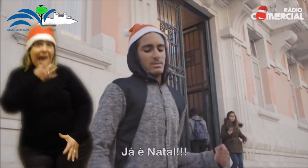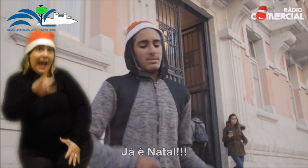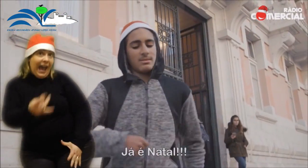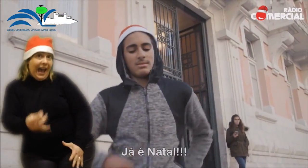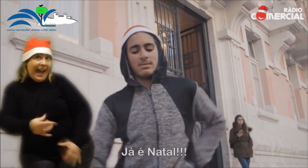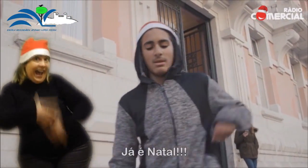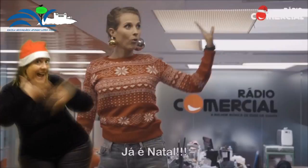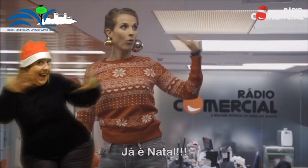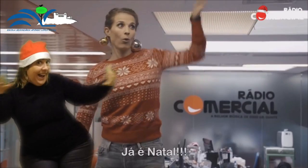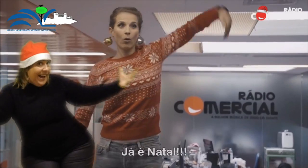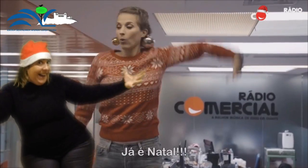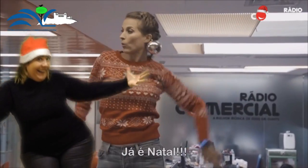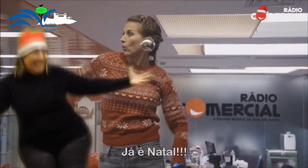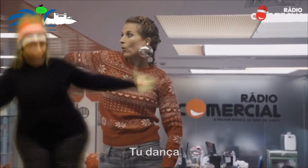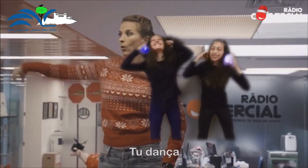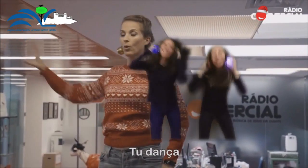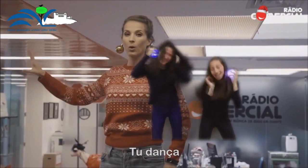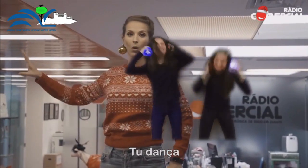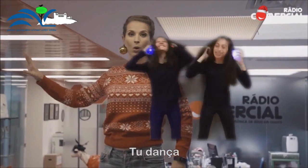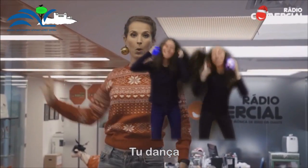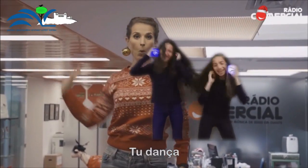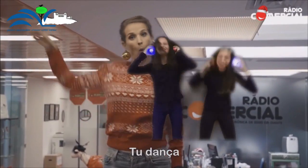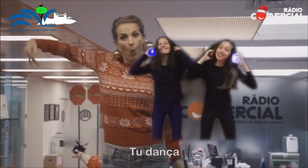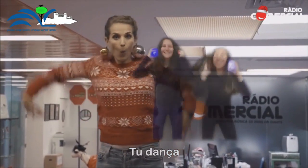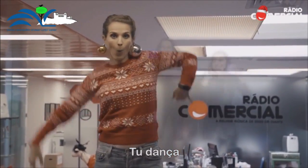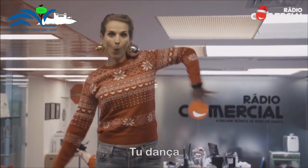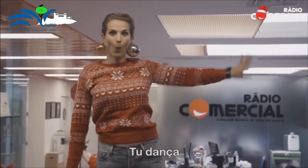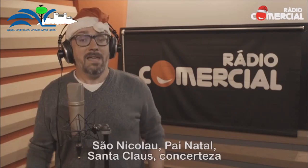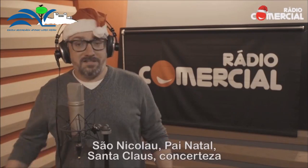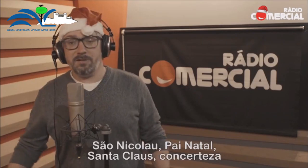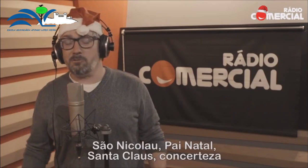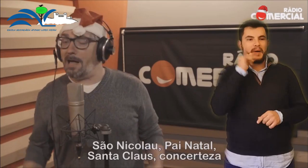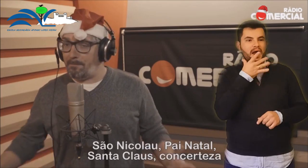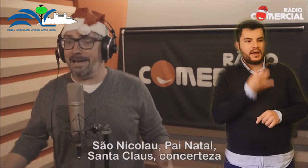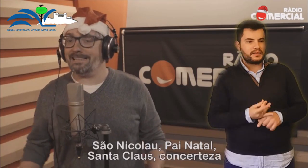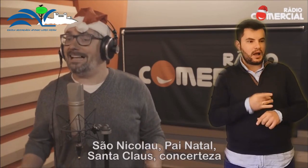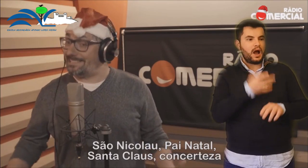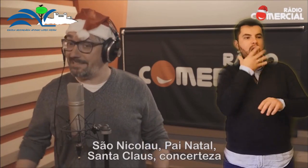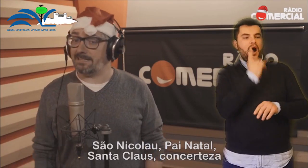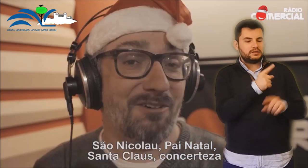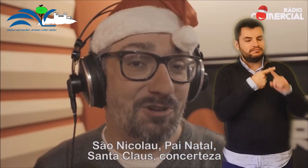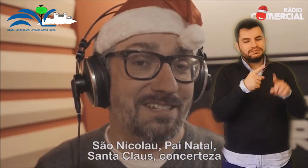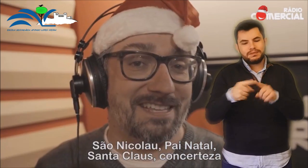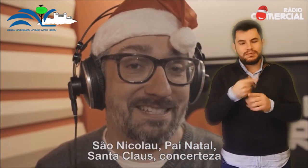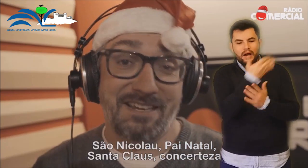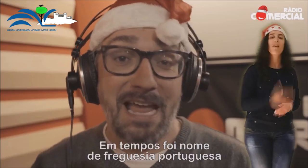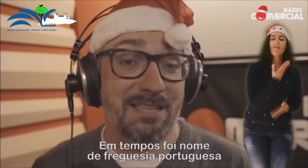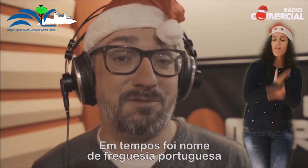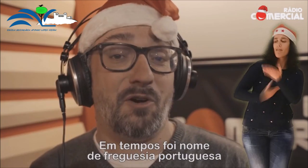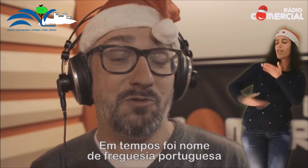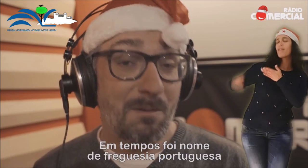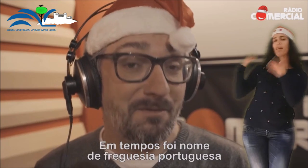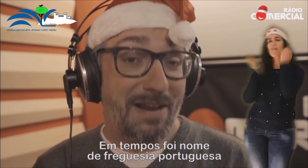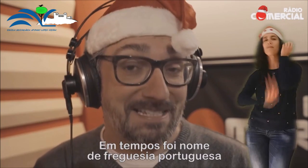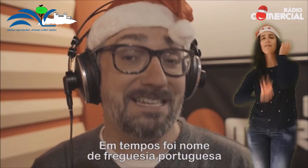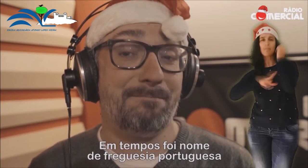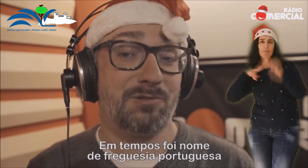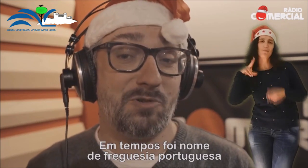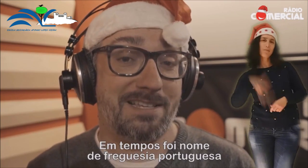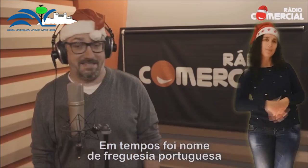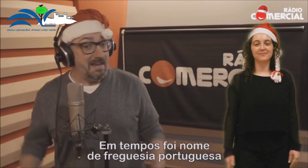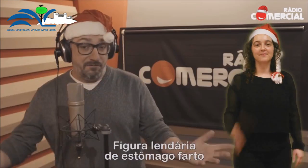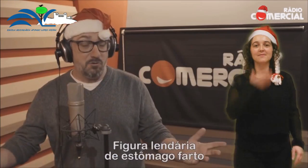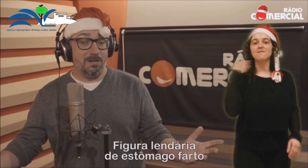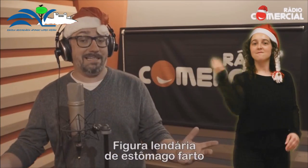é Natal. Tu dança. São Nicolau, Pai Natal, Santa Claus, com certeza. Em tempos foi o nome da